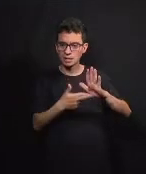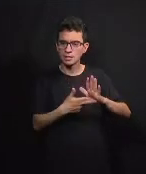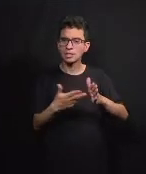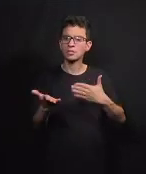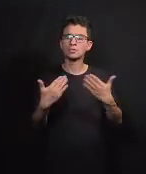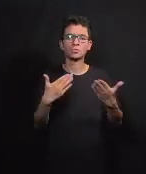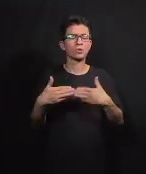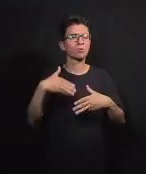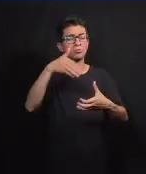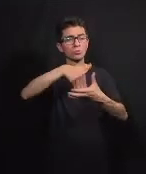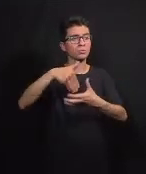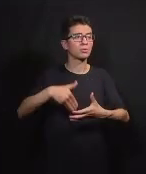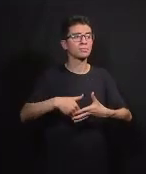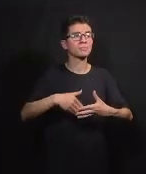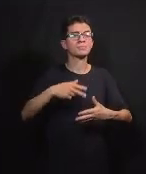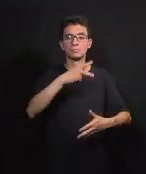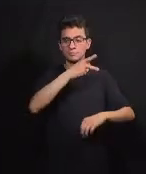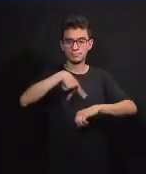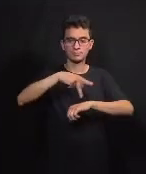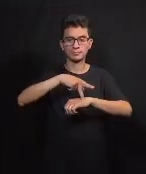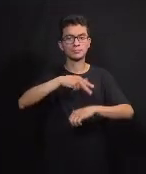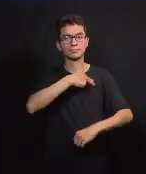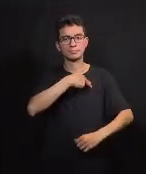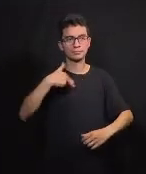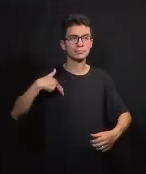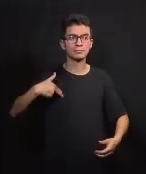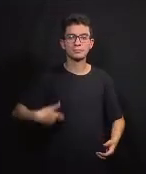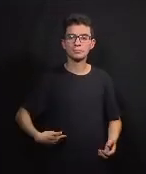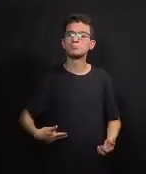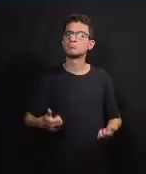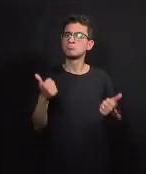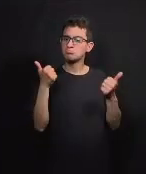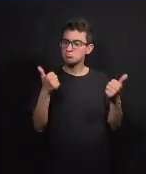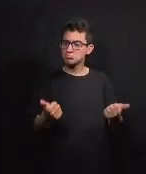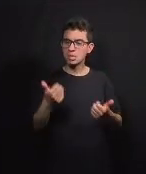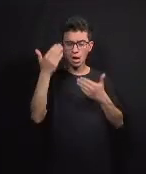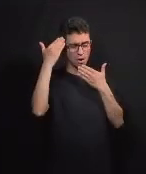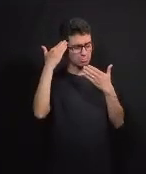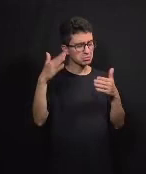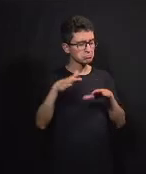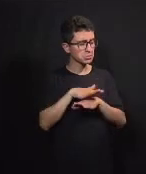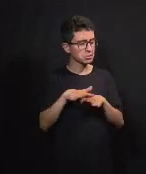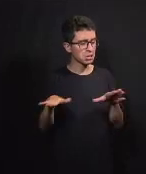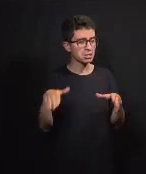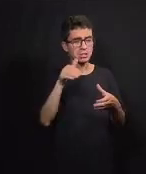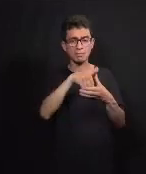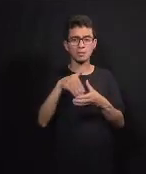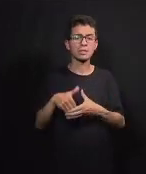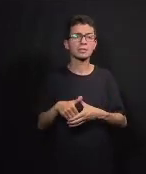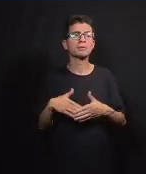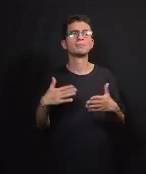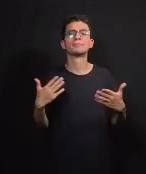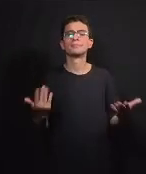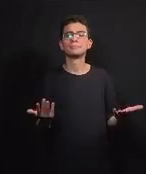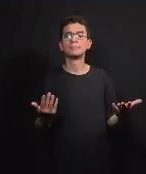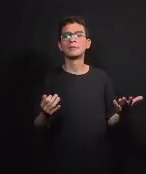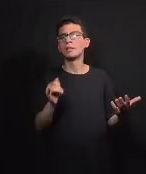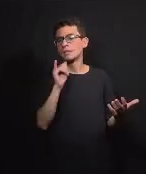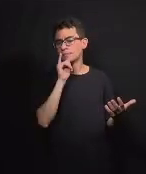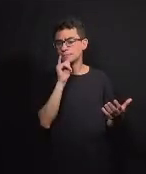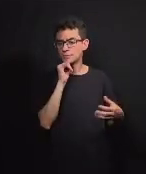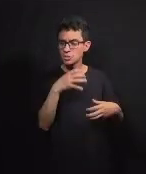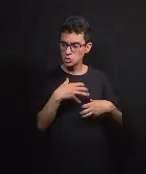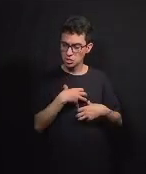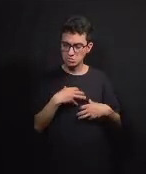que os chineses estão muito bem obrigados sem democracia, porque o seu